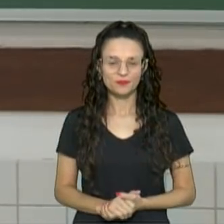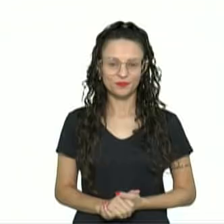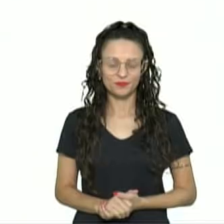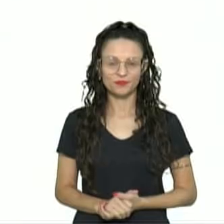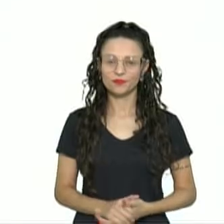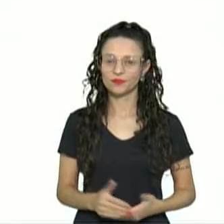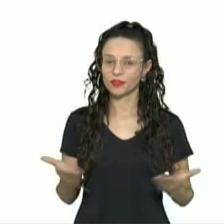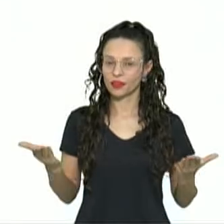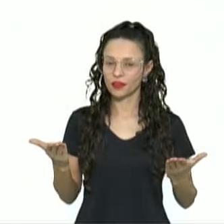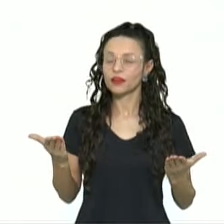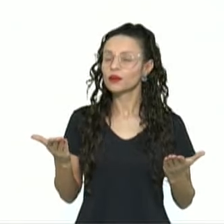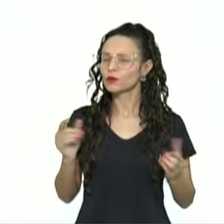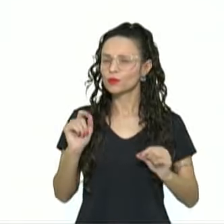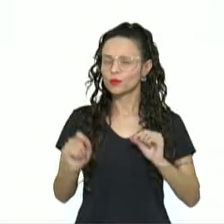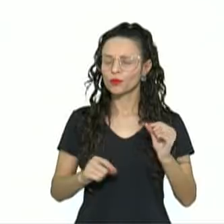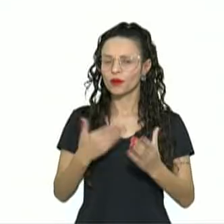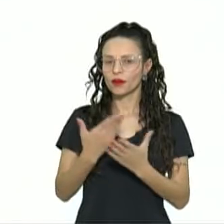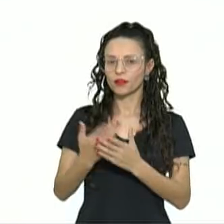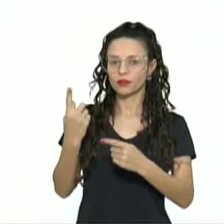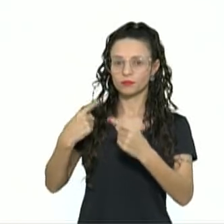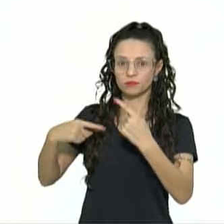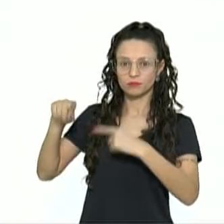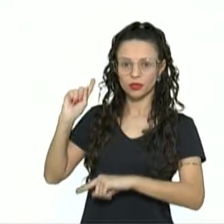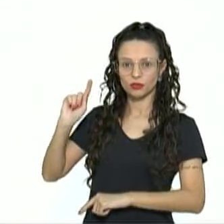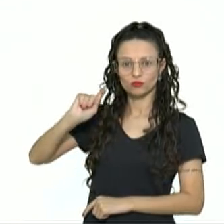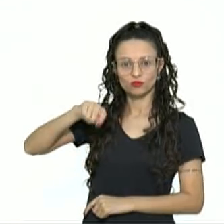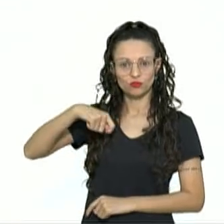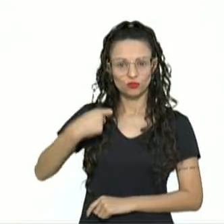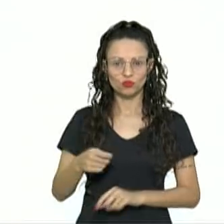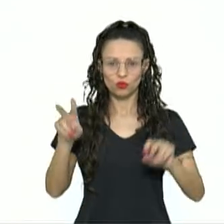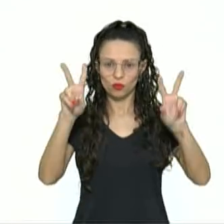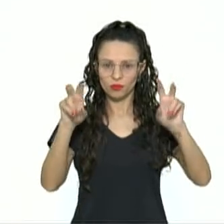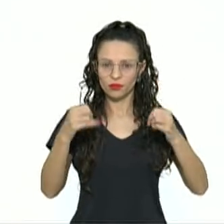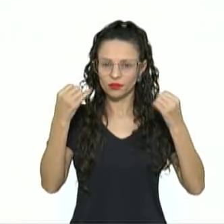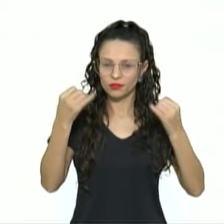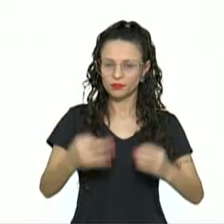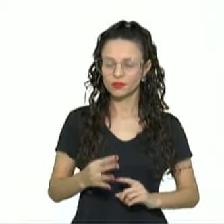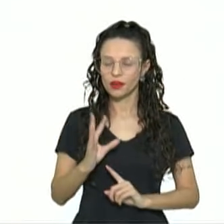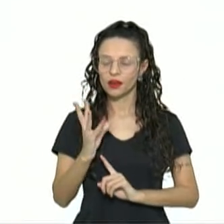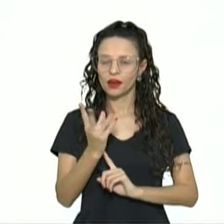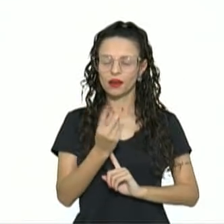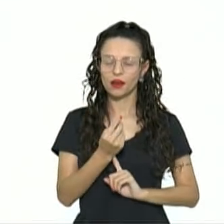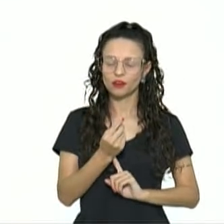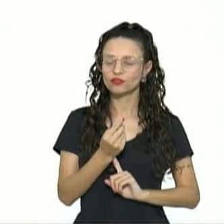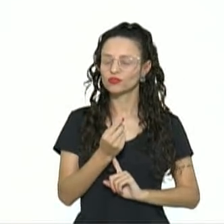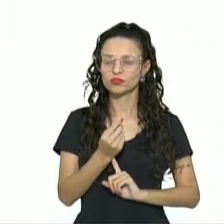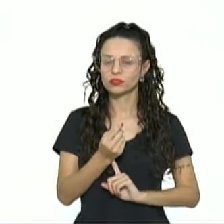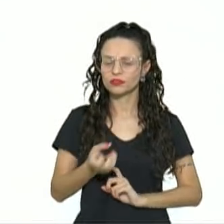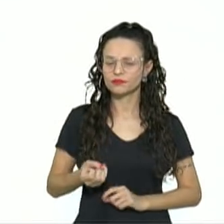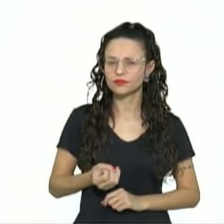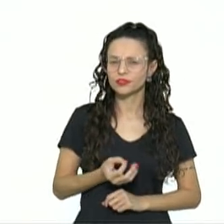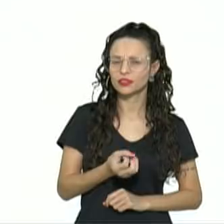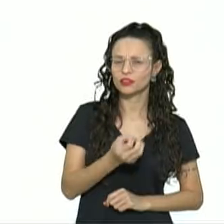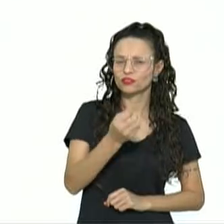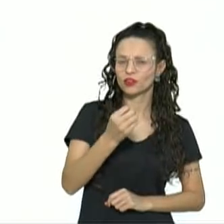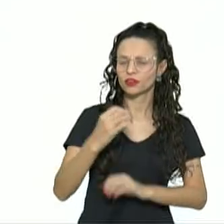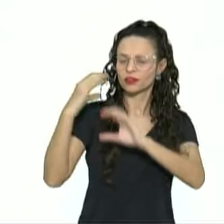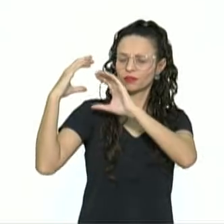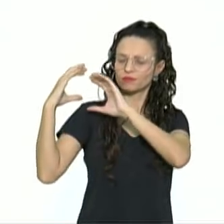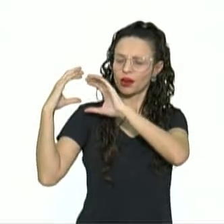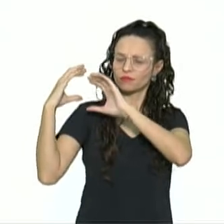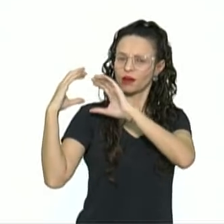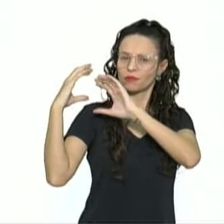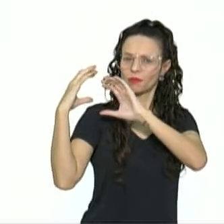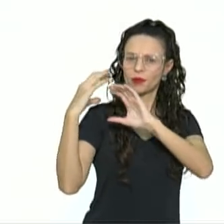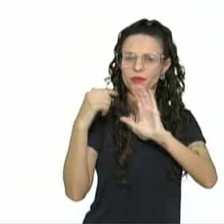Então, na aula anterior, falamos sobre os artistas viajantes, que superavam dificuldades e carregavam em suas bagagens materiais para retratar